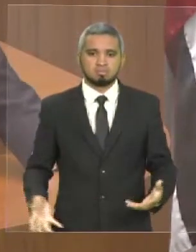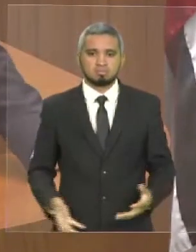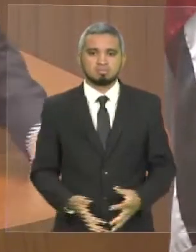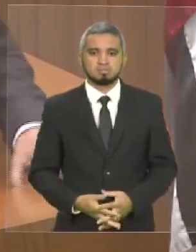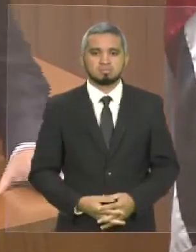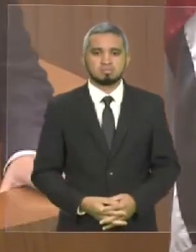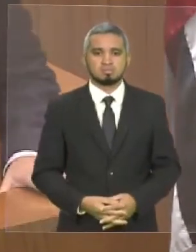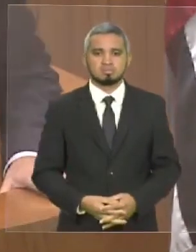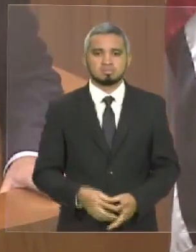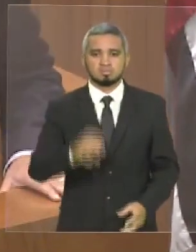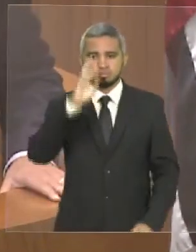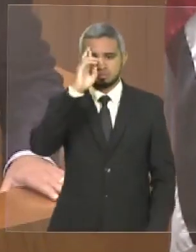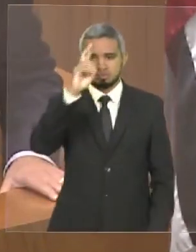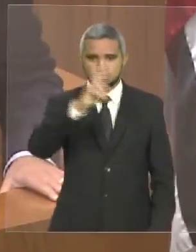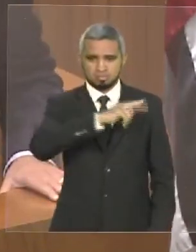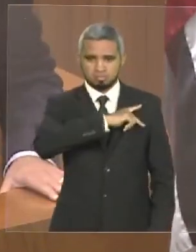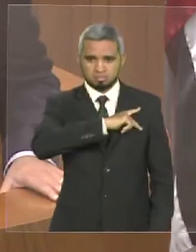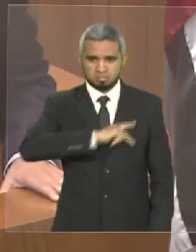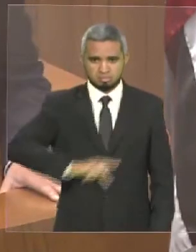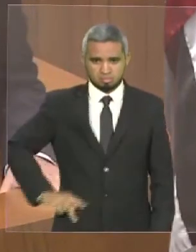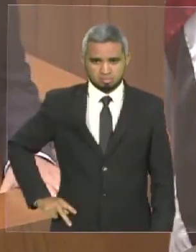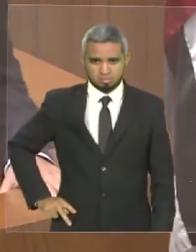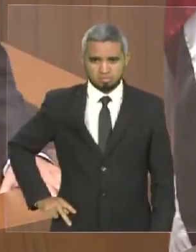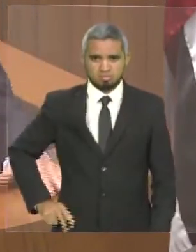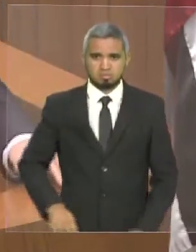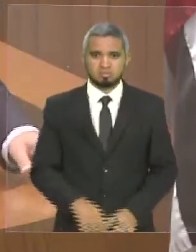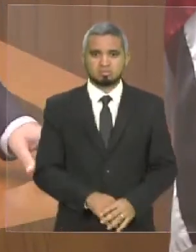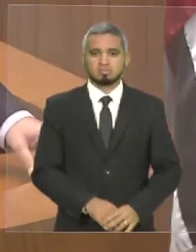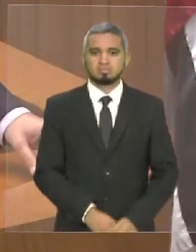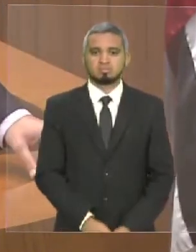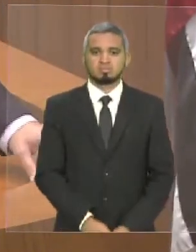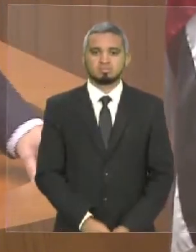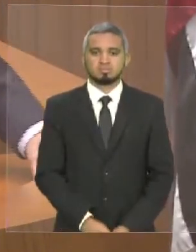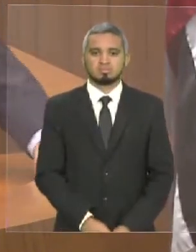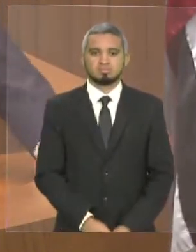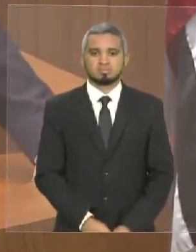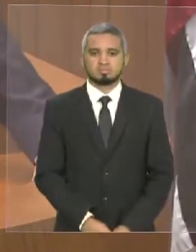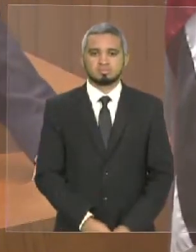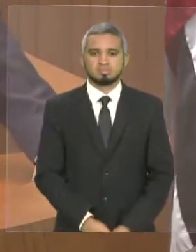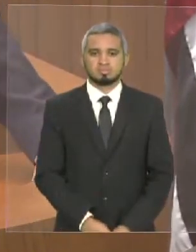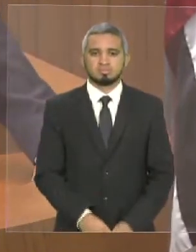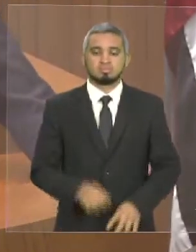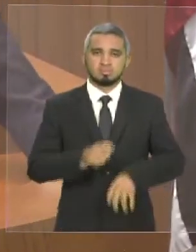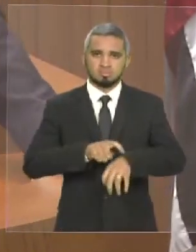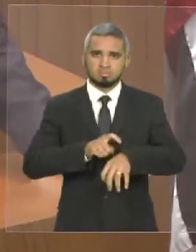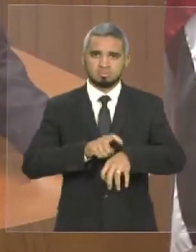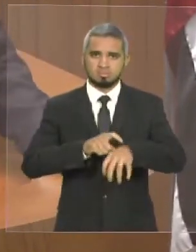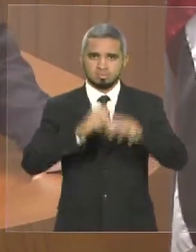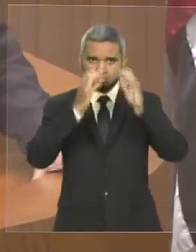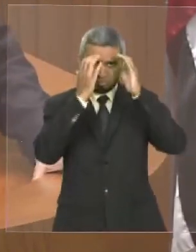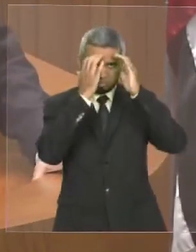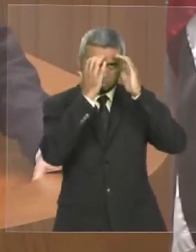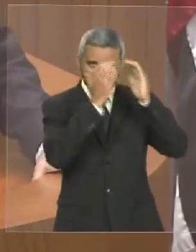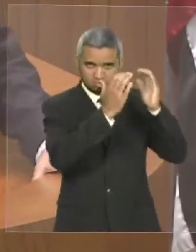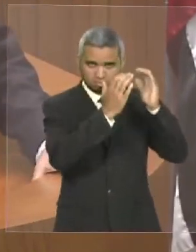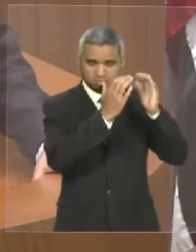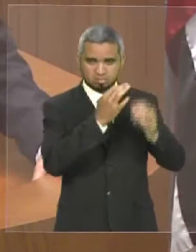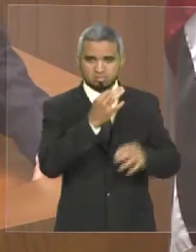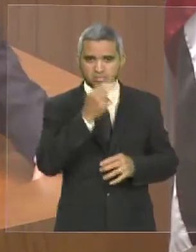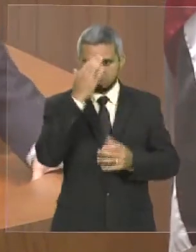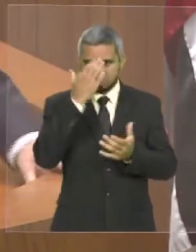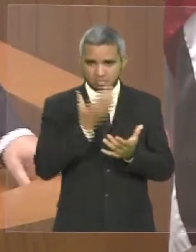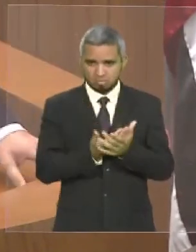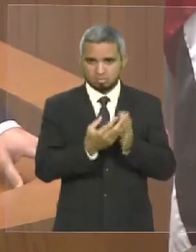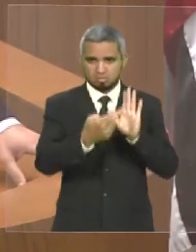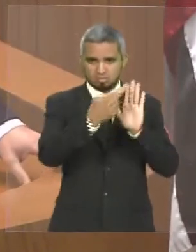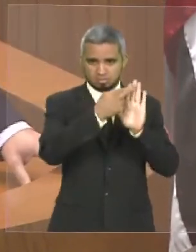Eu quero, senhor presidente, para ser cumpridor do tempo, até porque acho que regimento é para ser